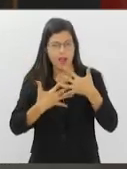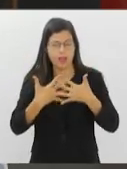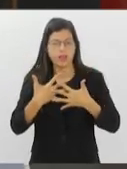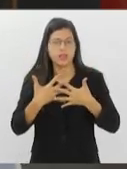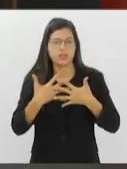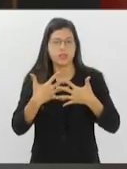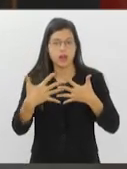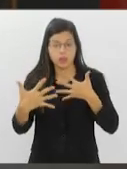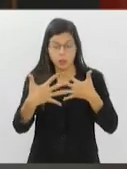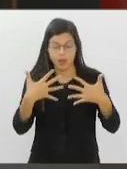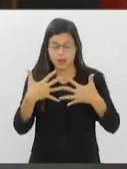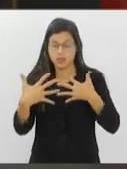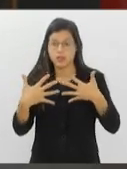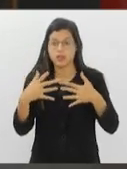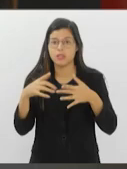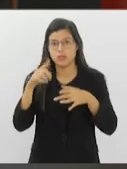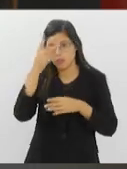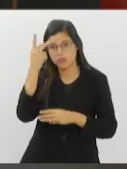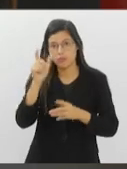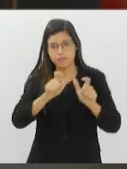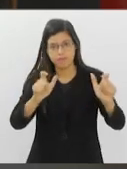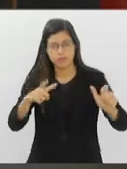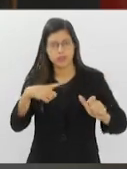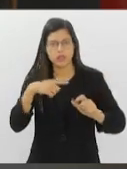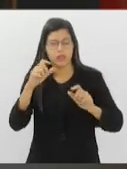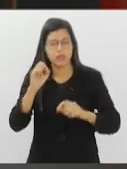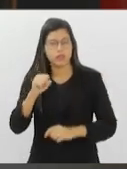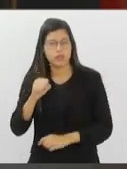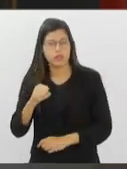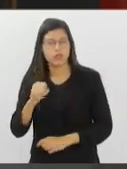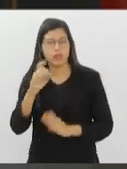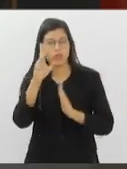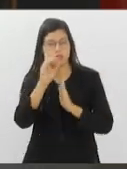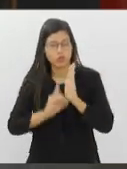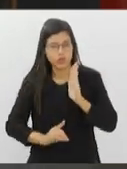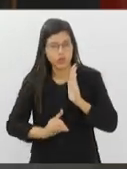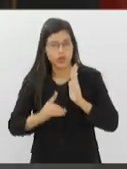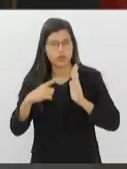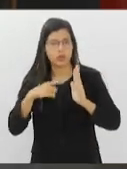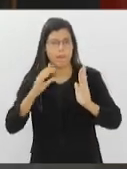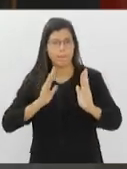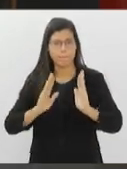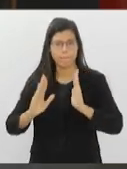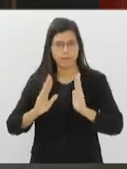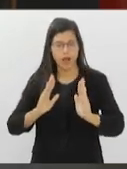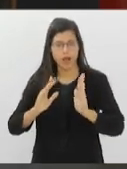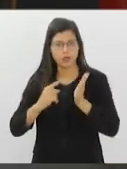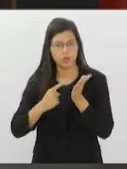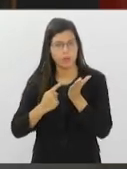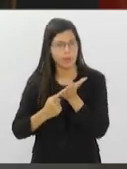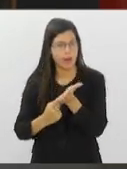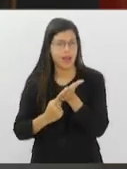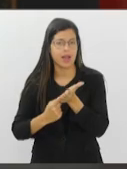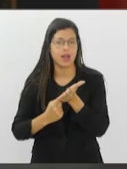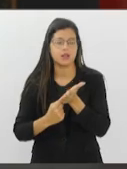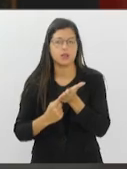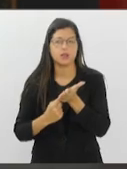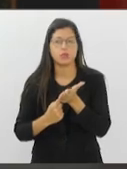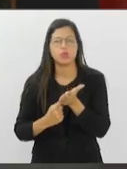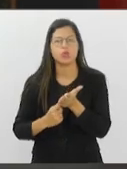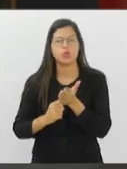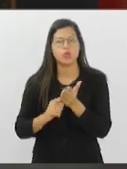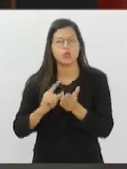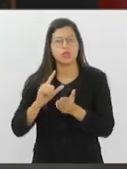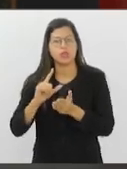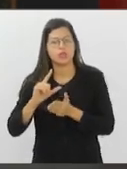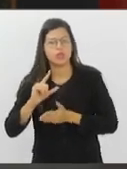as pessoas têm, sim, o direito líquido e certo de ter, num prazo determinado, logo na saída,